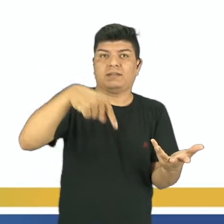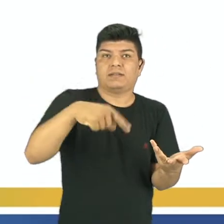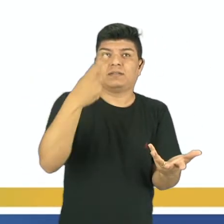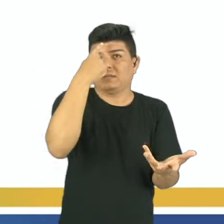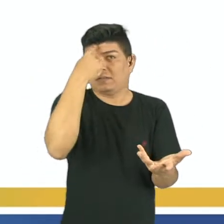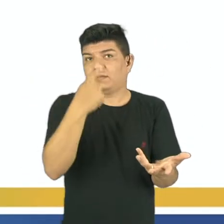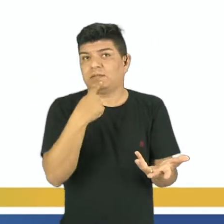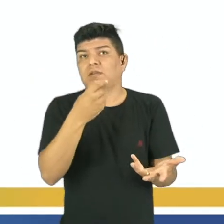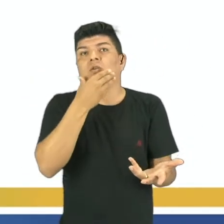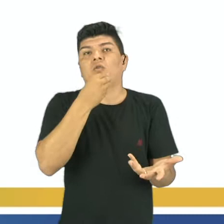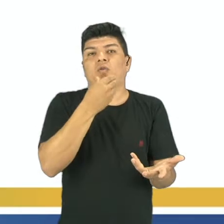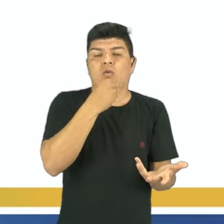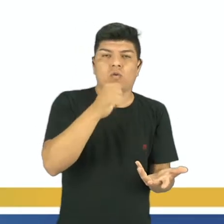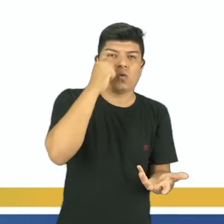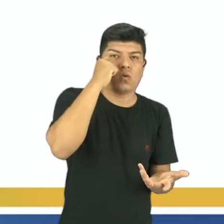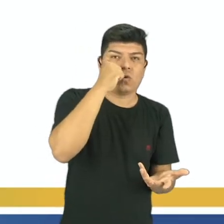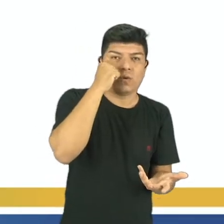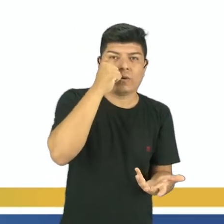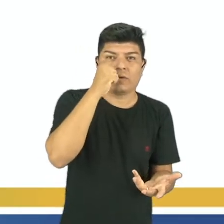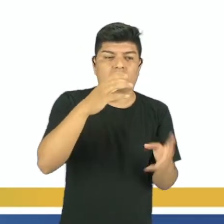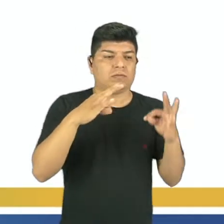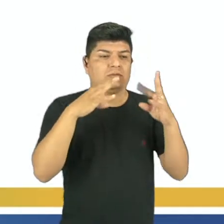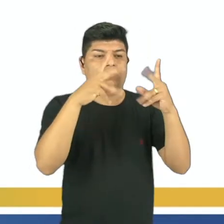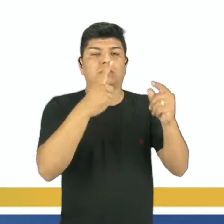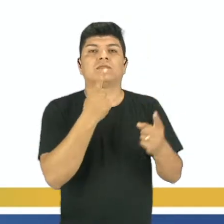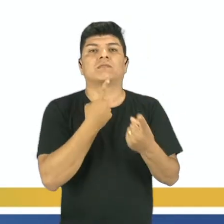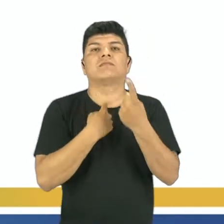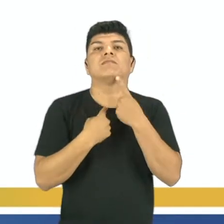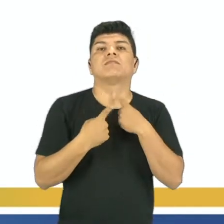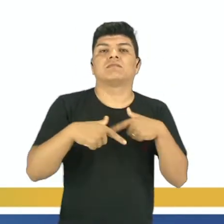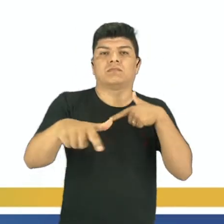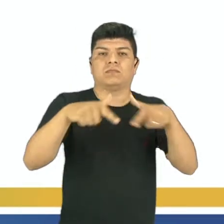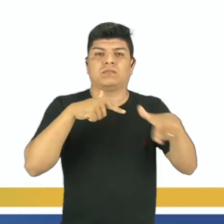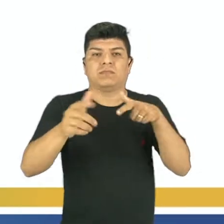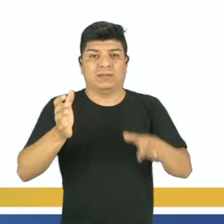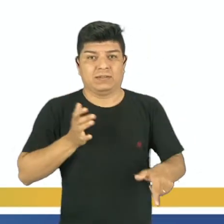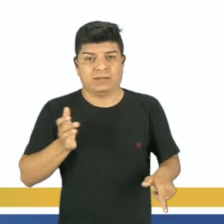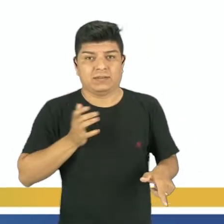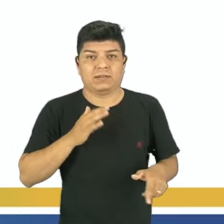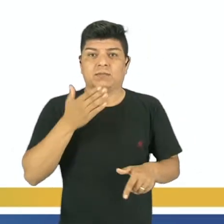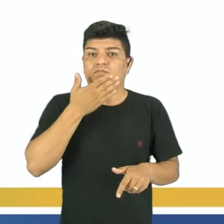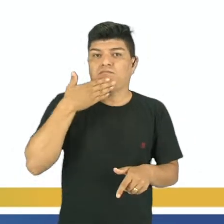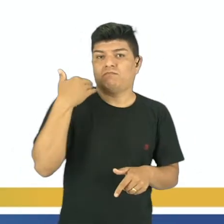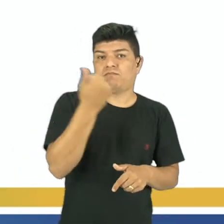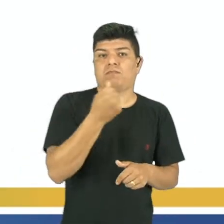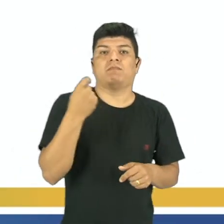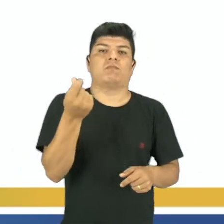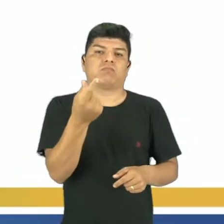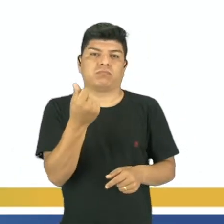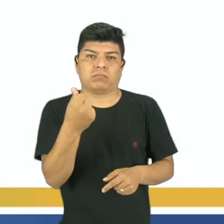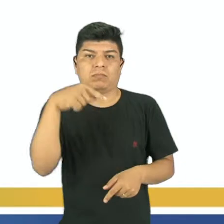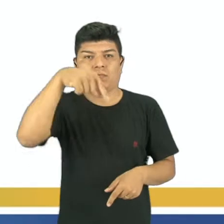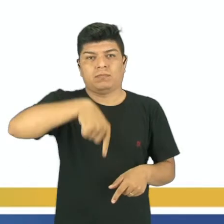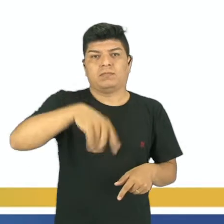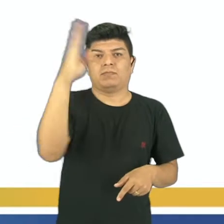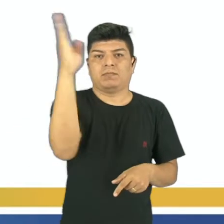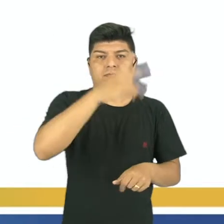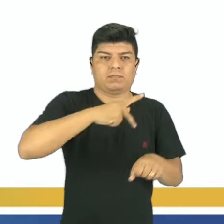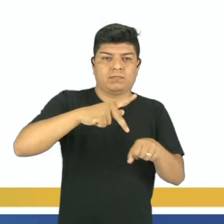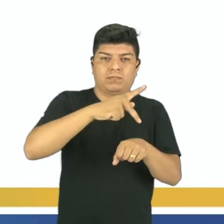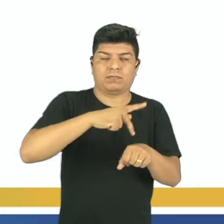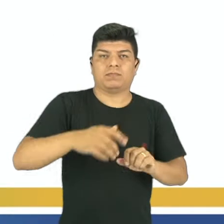tem homens, mulheres, todos com esse desejo de trabalhar, de enriquecer, de construir fortuna aqui no nosso